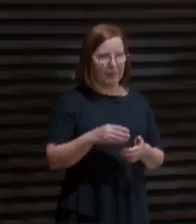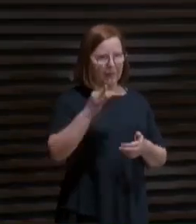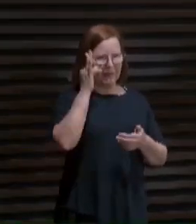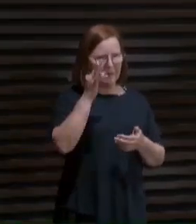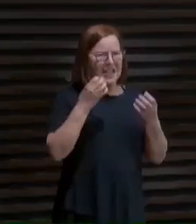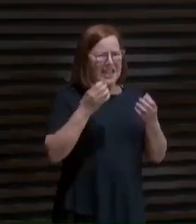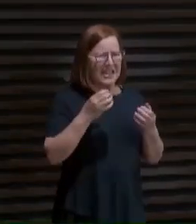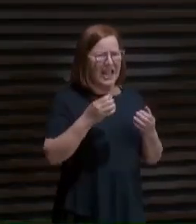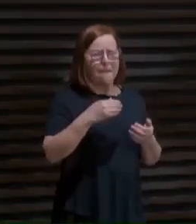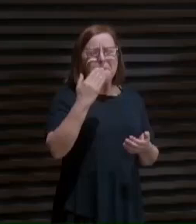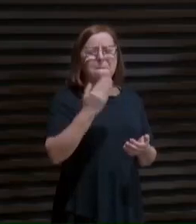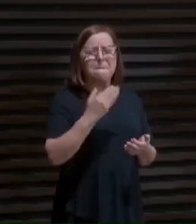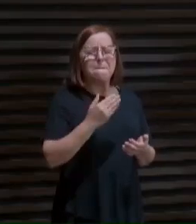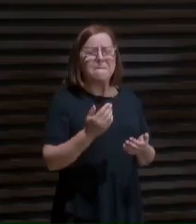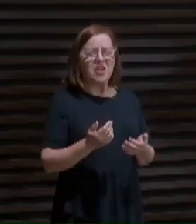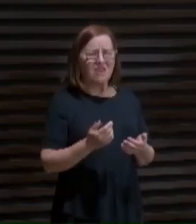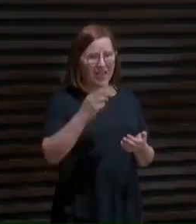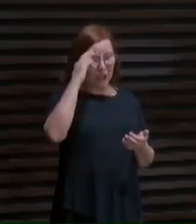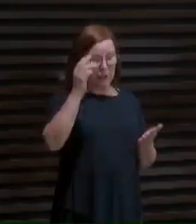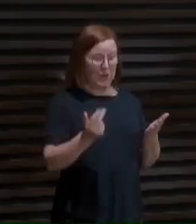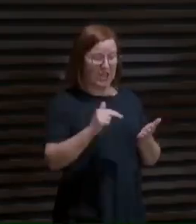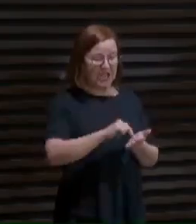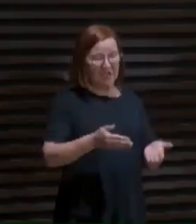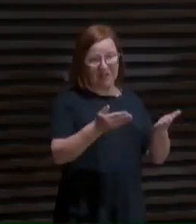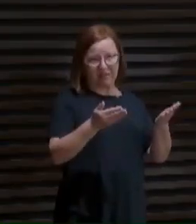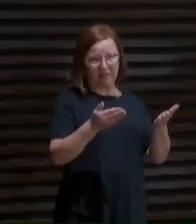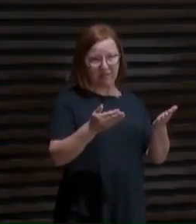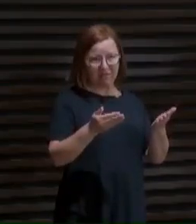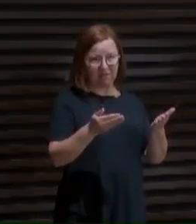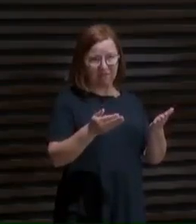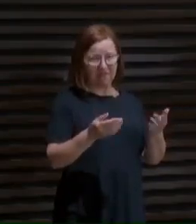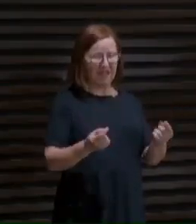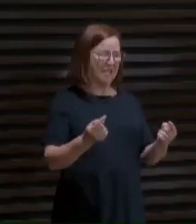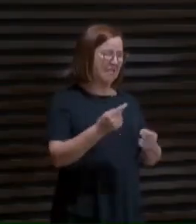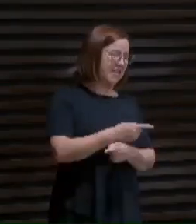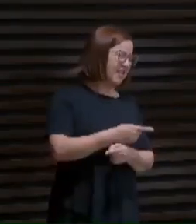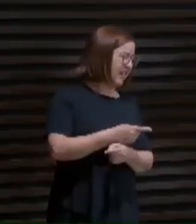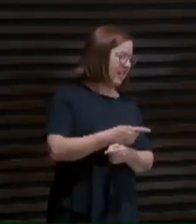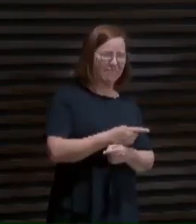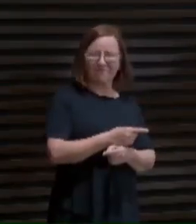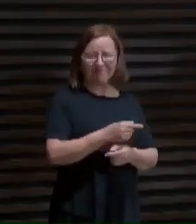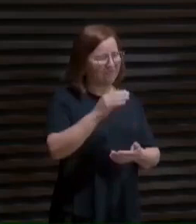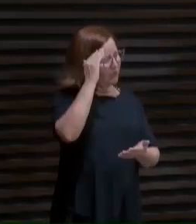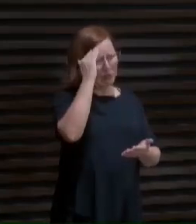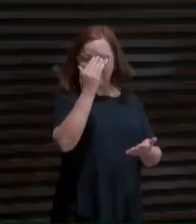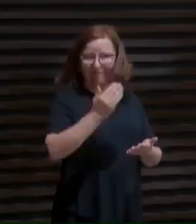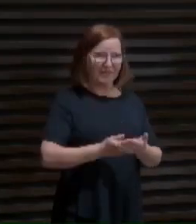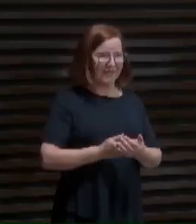e tangível da ressurreição do Senhor. Caso contrário, ele não vai